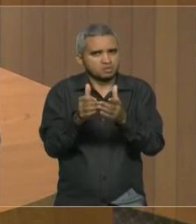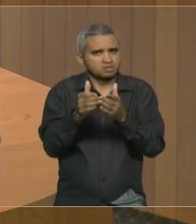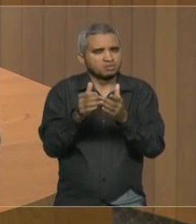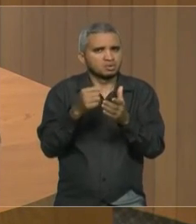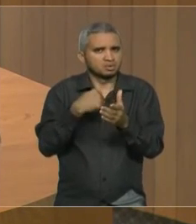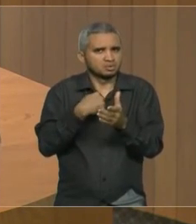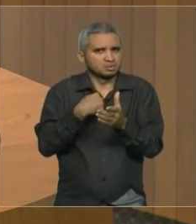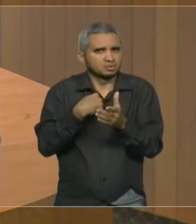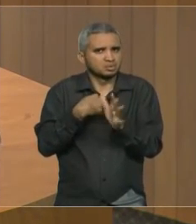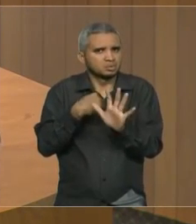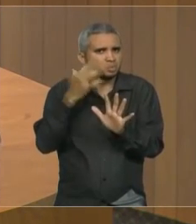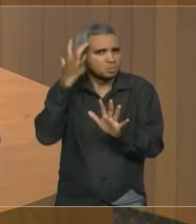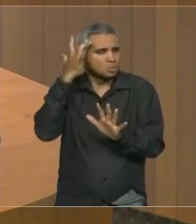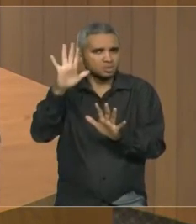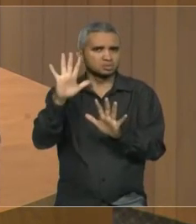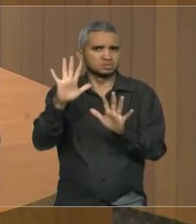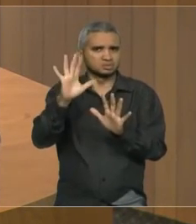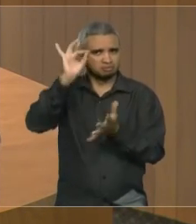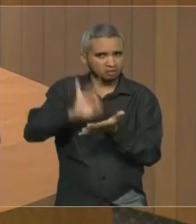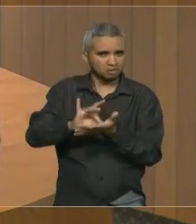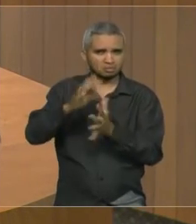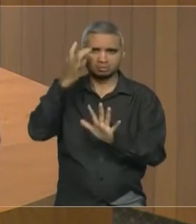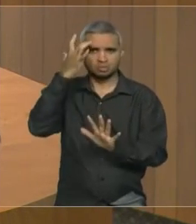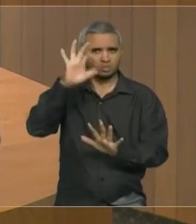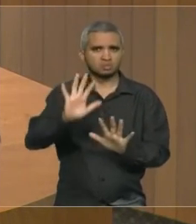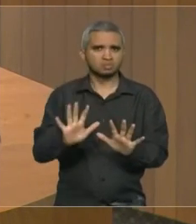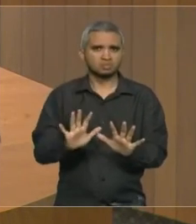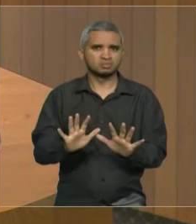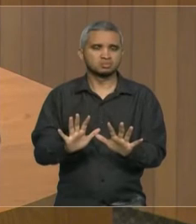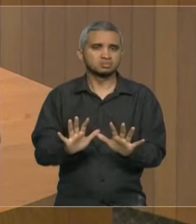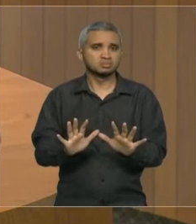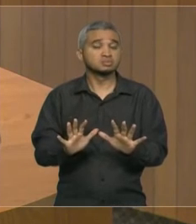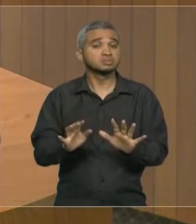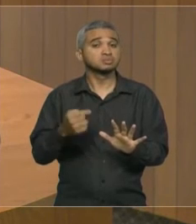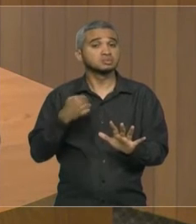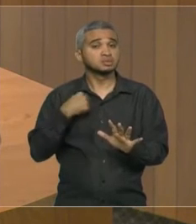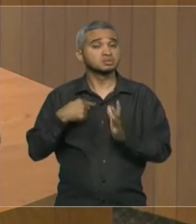Estamos trazendo à tribuna esta casa, porque nós já havíamos solicitado a CAEMA.